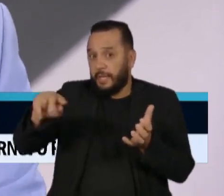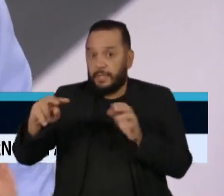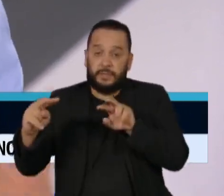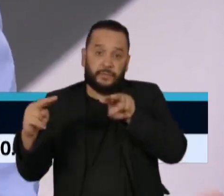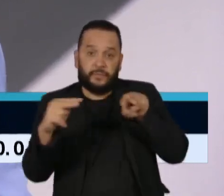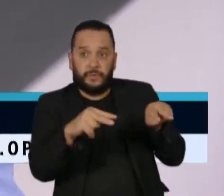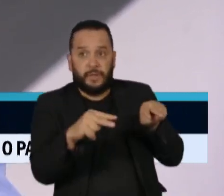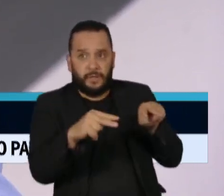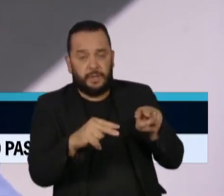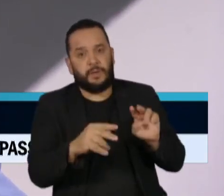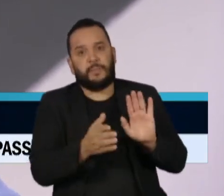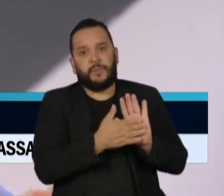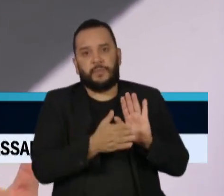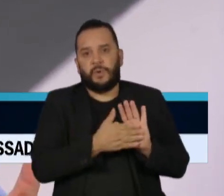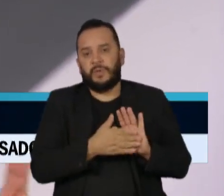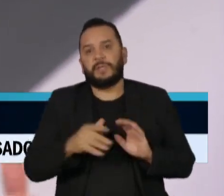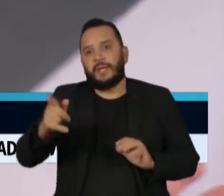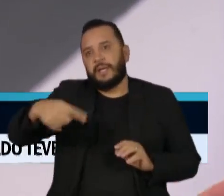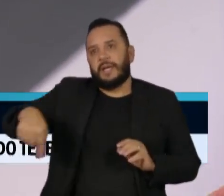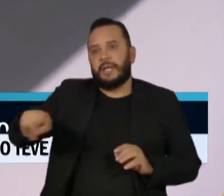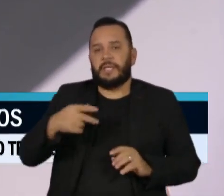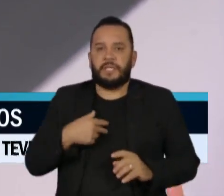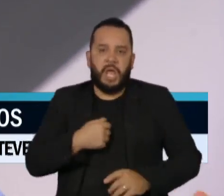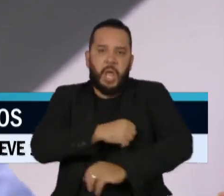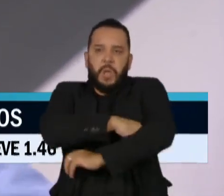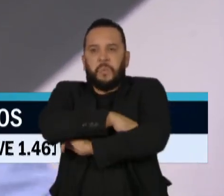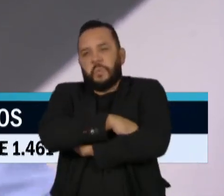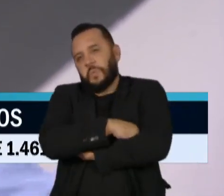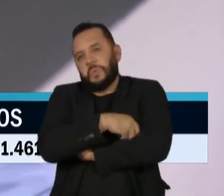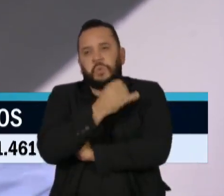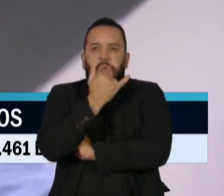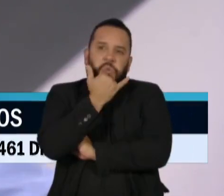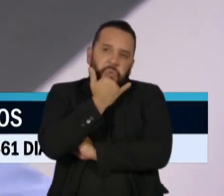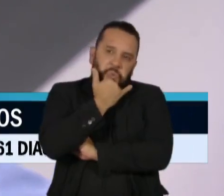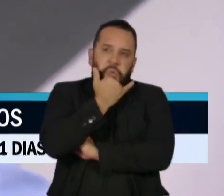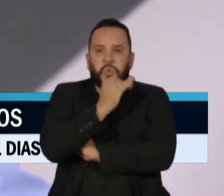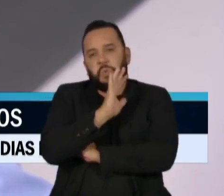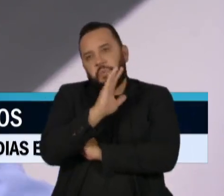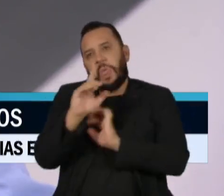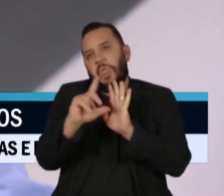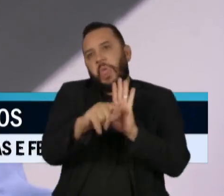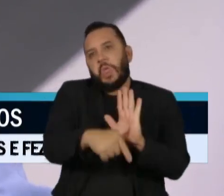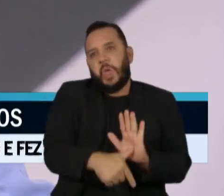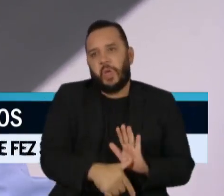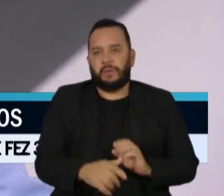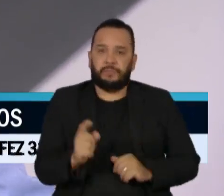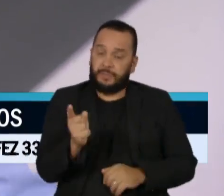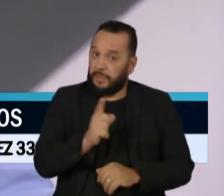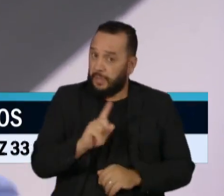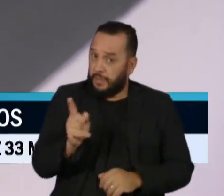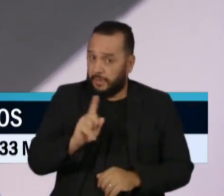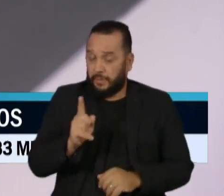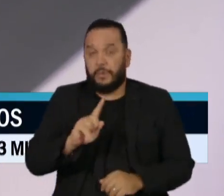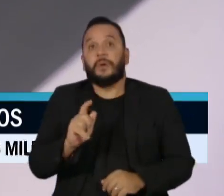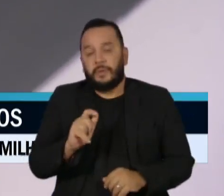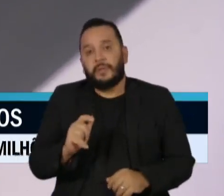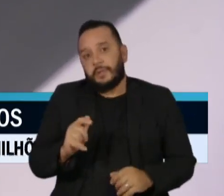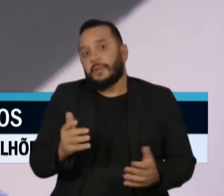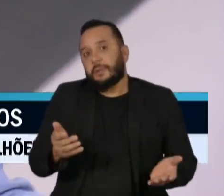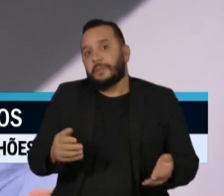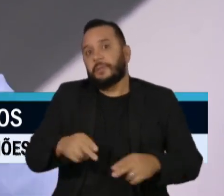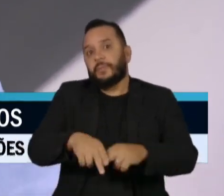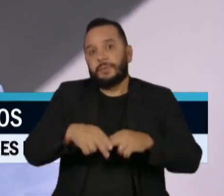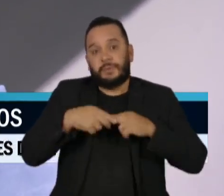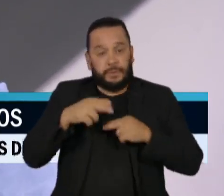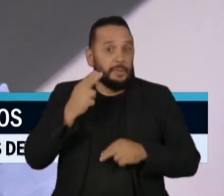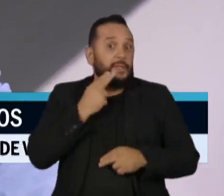não vai ter a desculpinha de que não entregar para a gente muito atrasado eu acho que é para isso que sinalizou